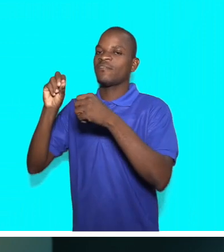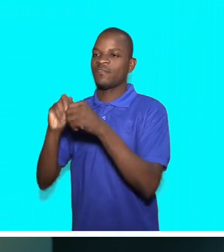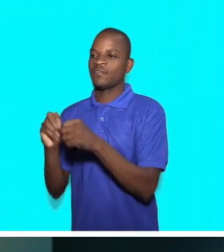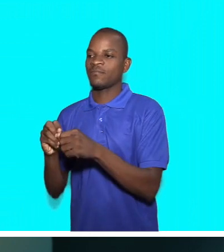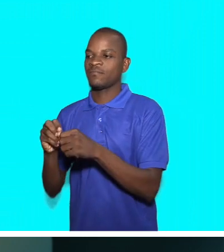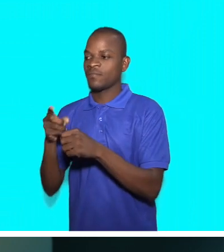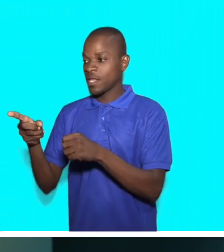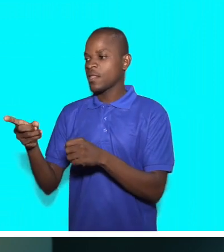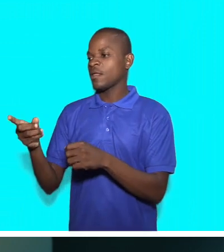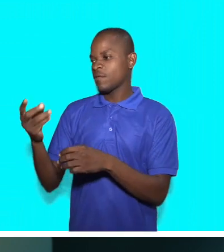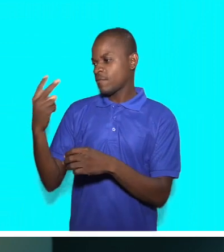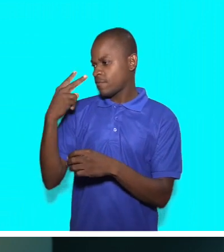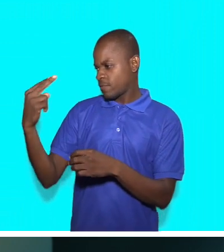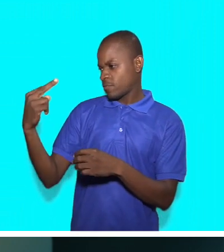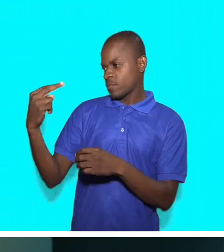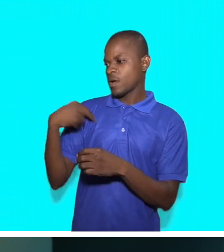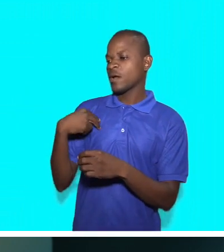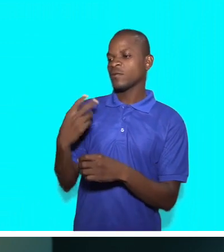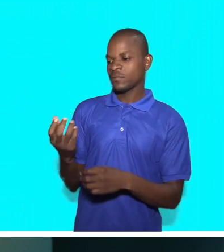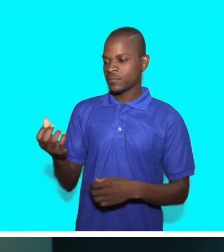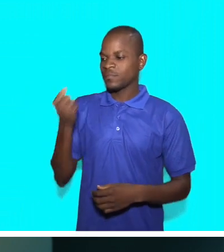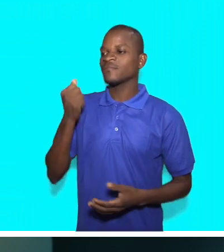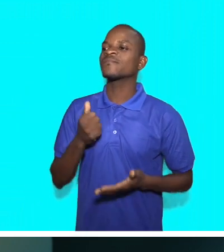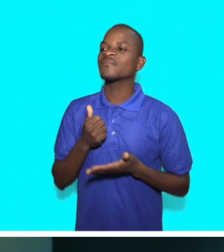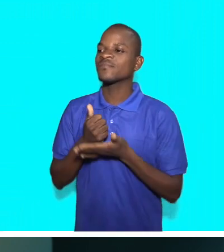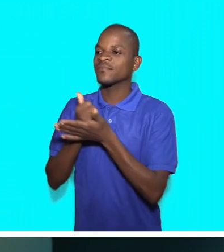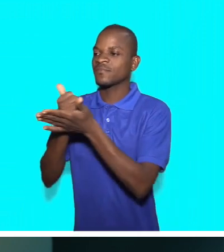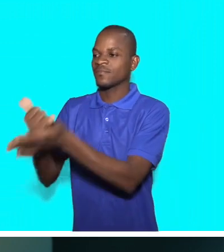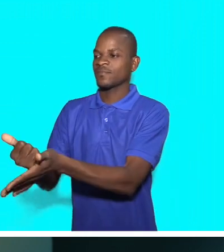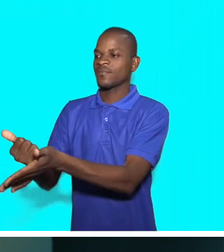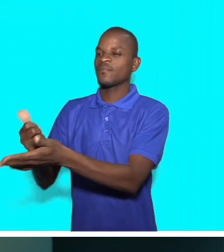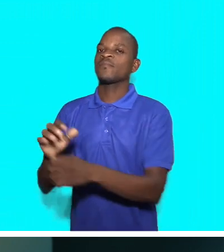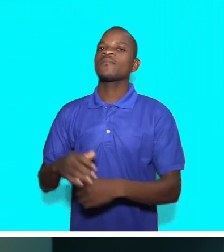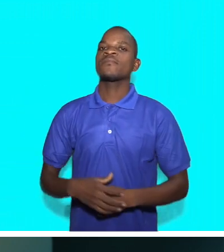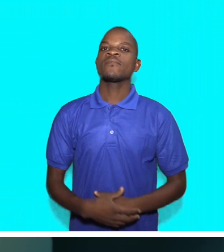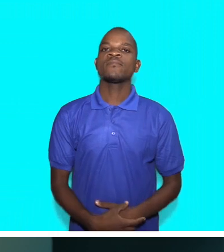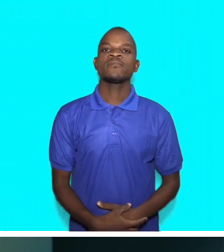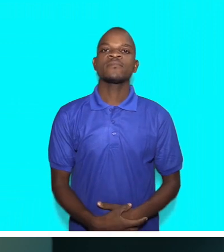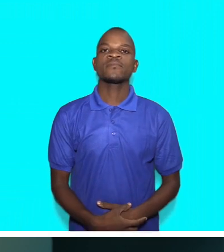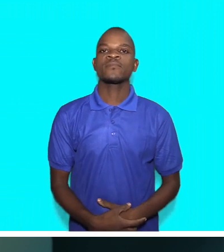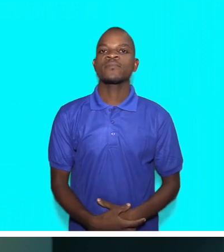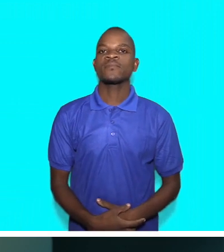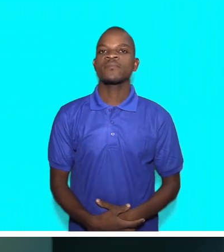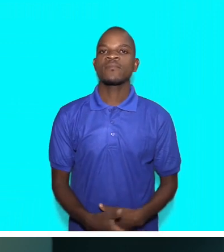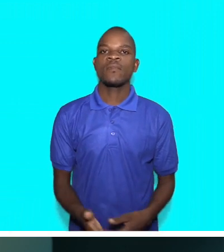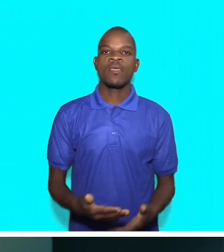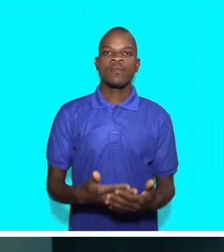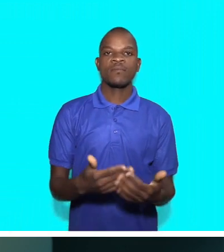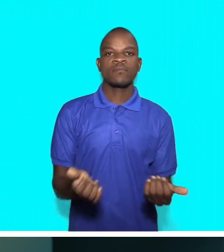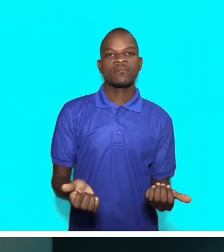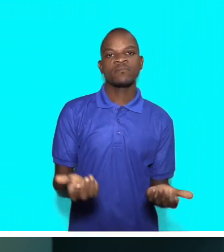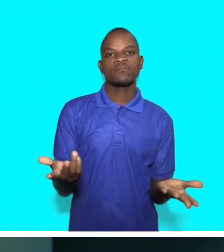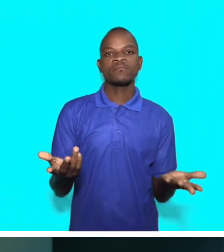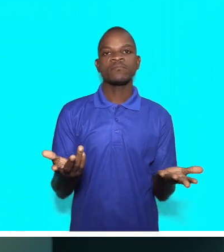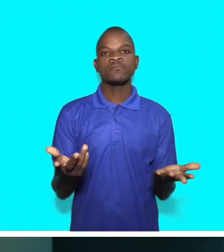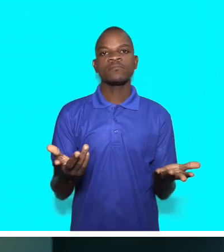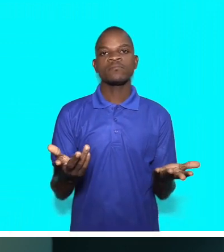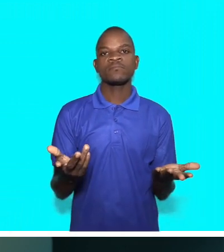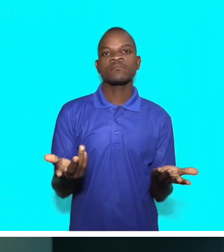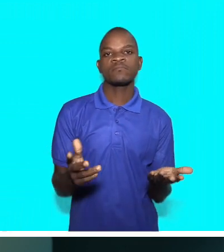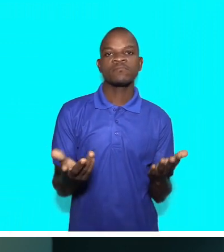Ele admitiu a possibilidade de eu ser capaz de safar no que toca